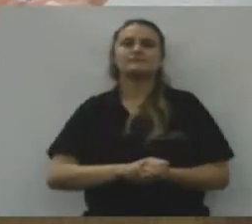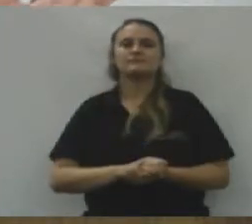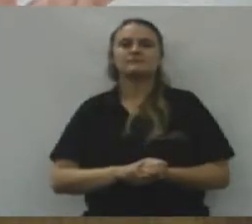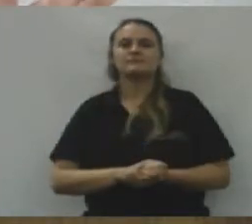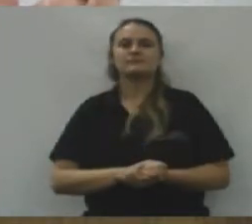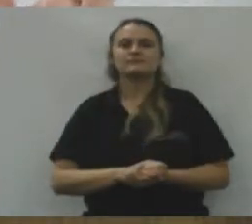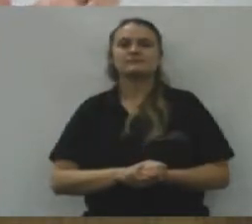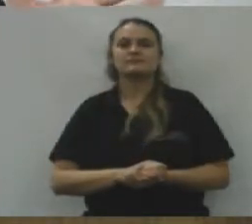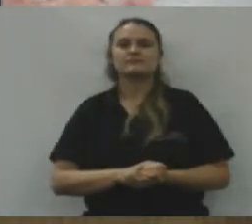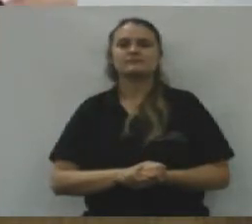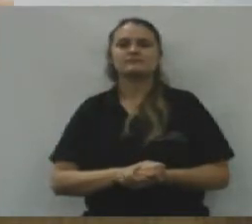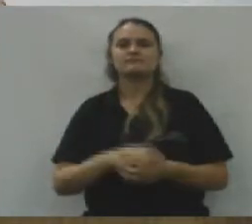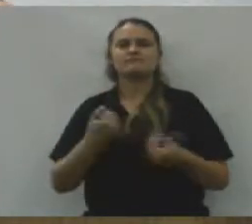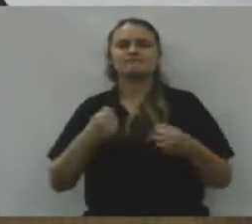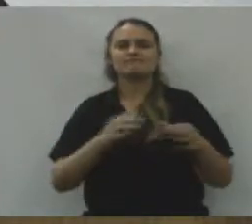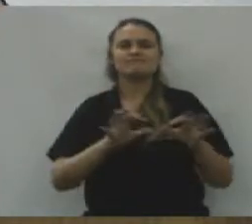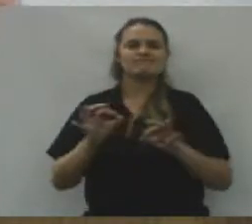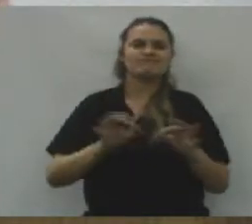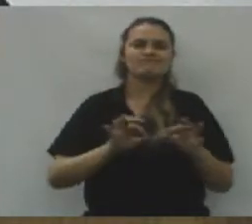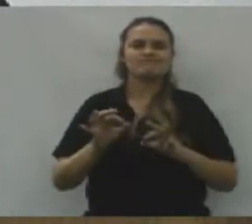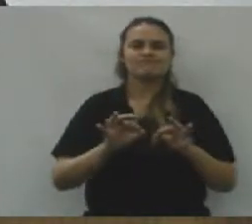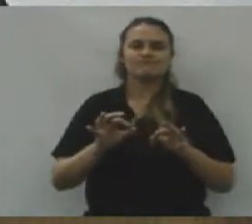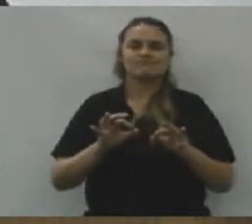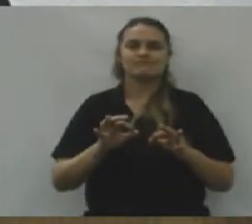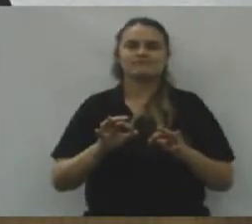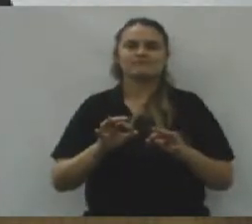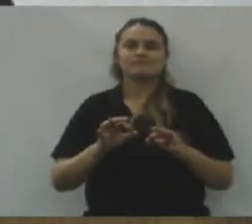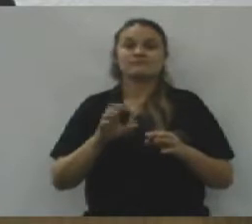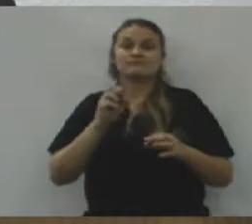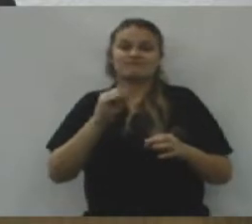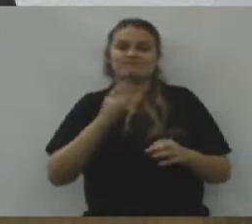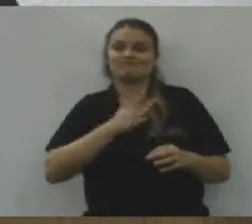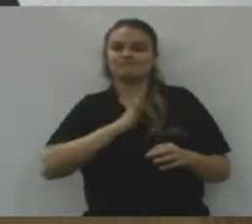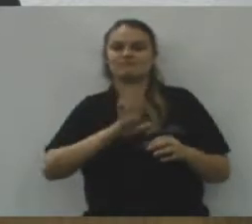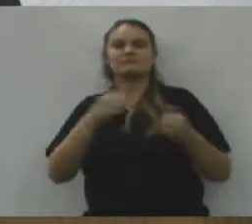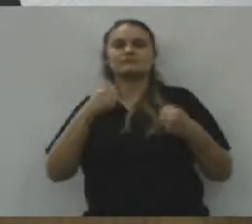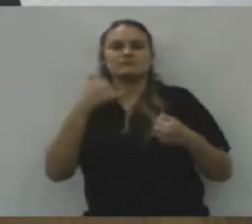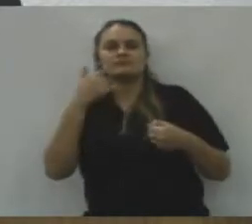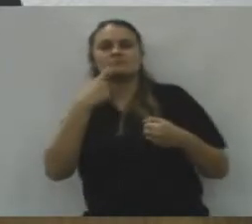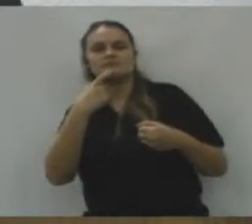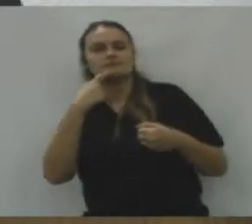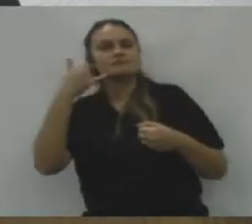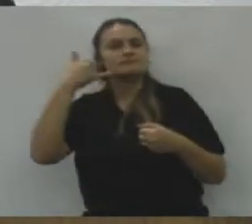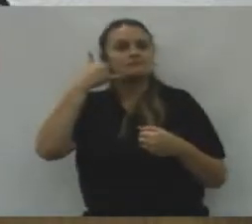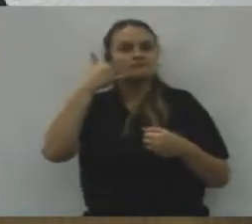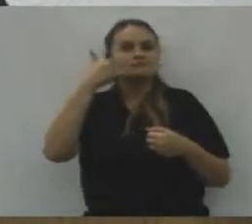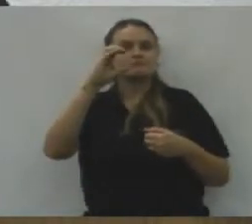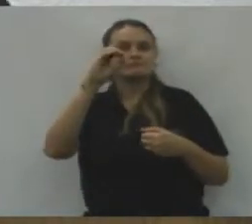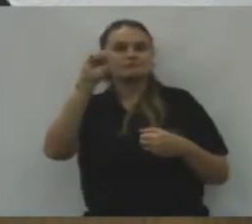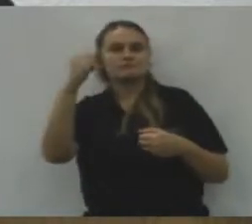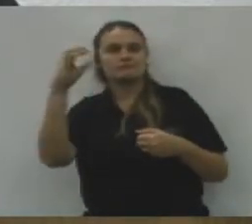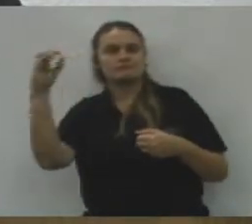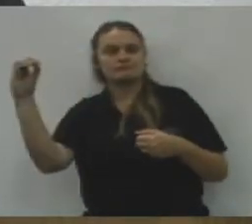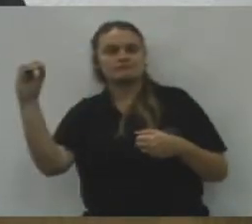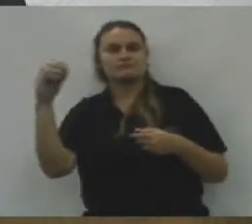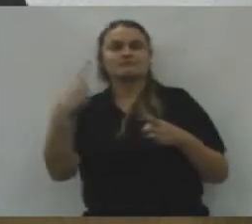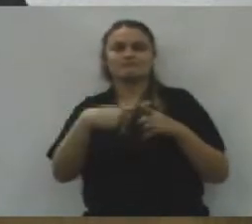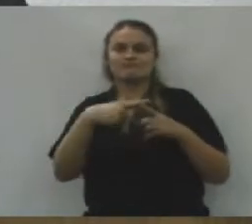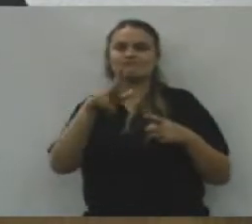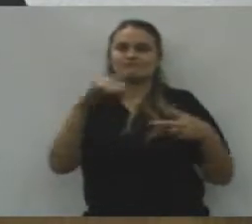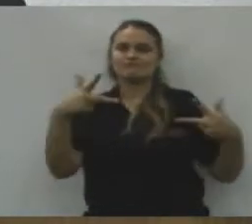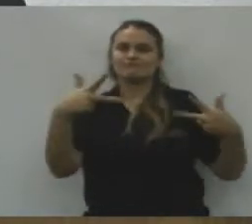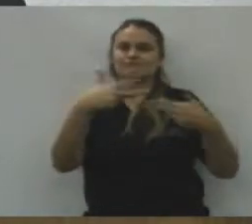na verdade, tomando algumas atitudes aí para se prevenir, na verdade, desse dia do